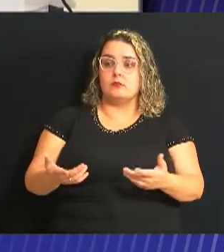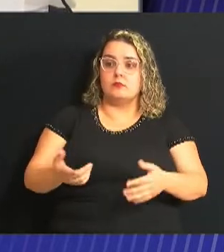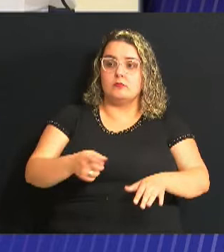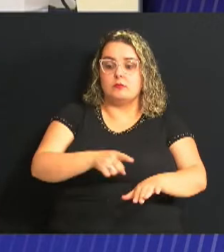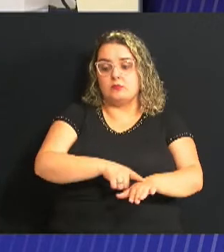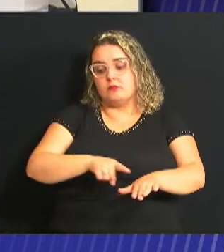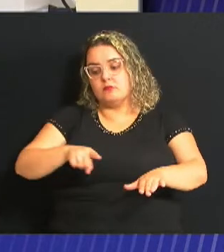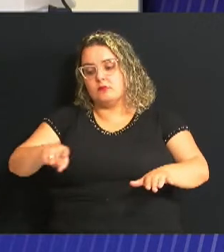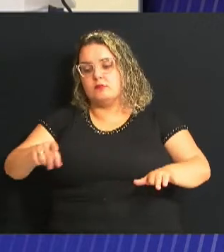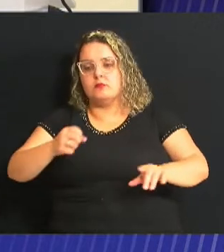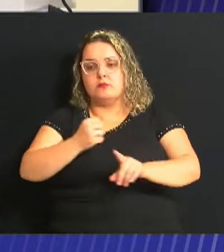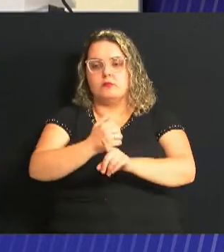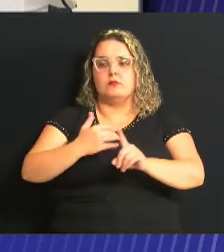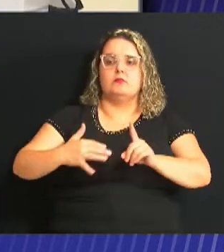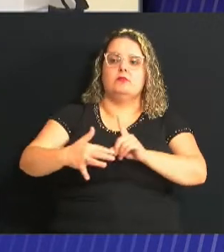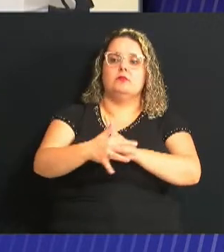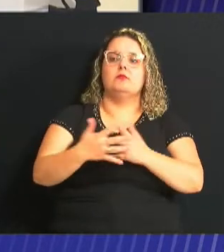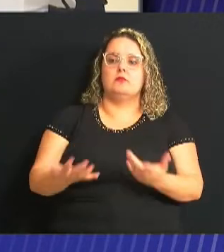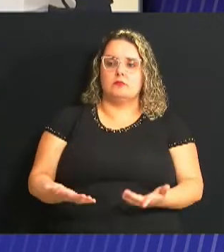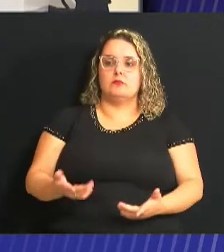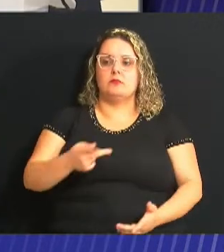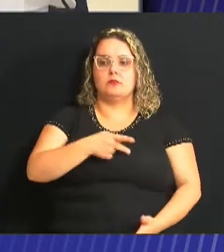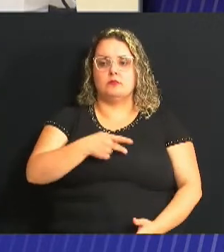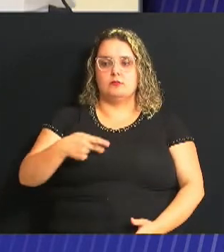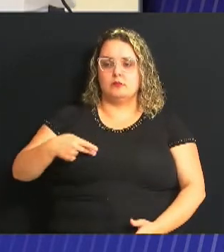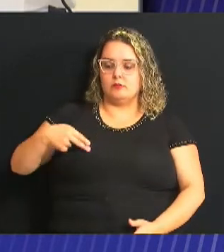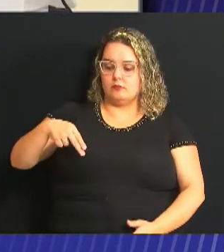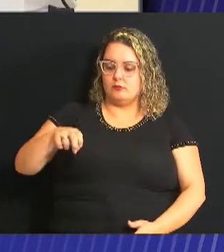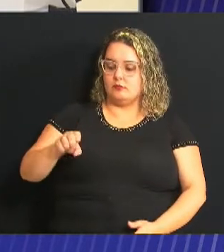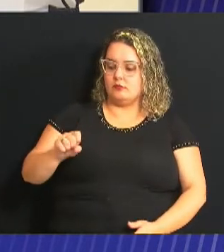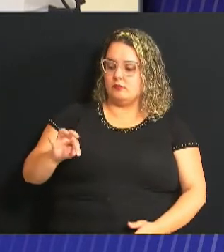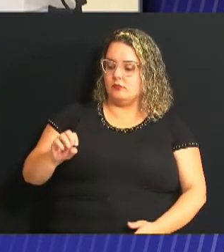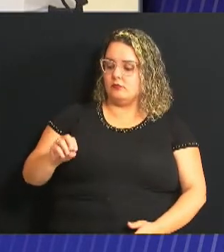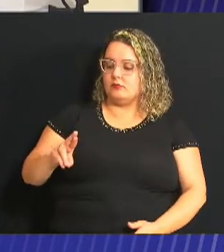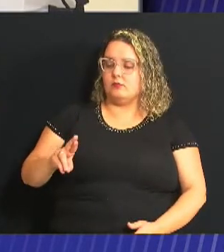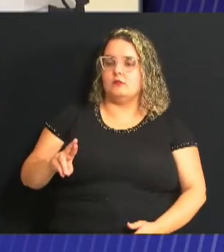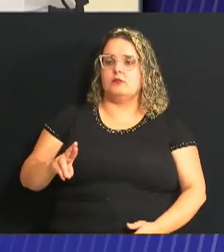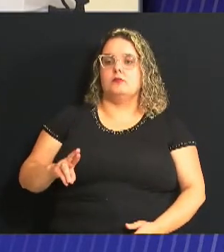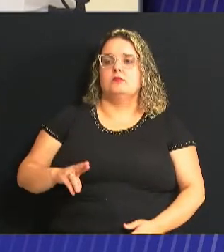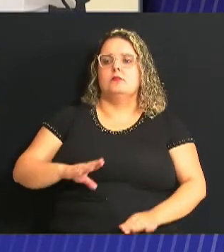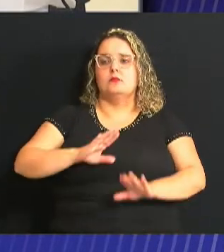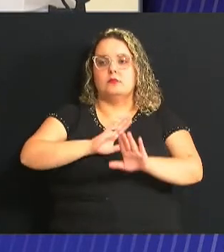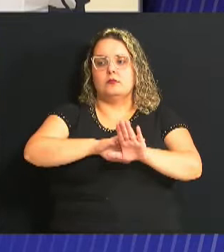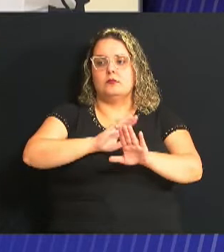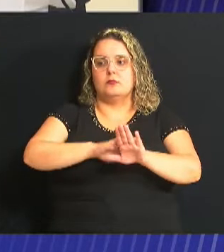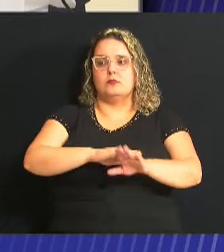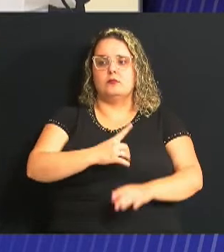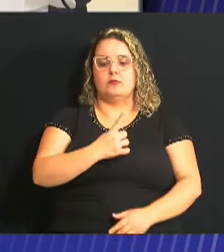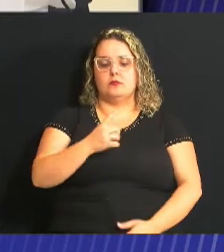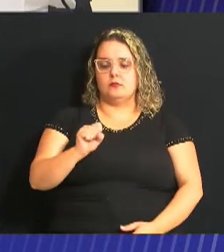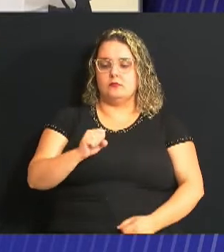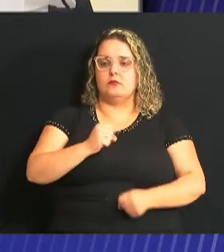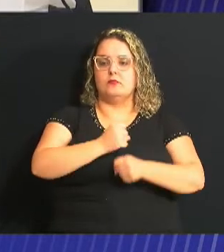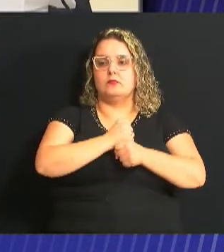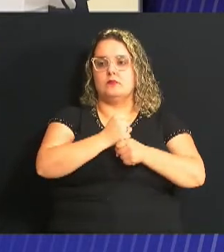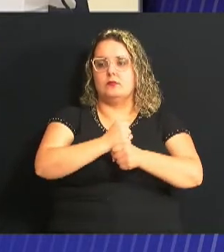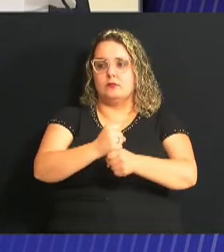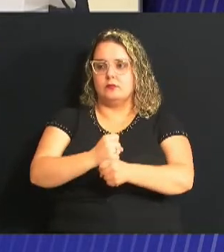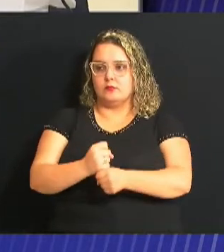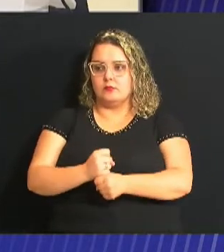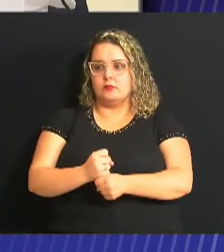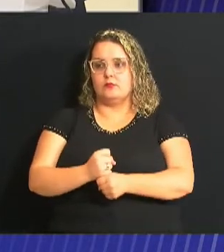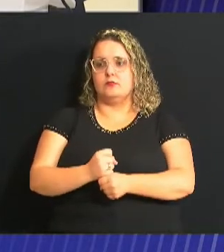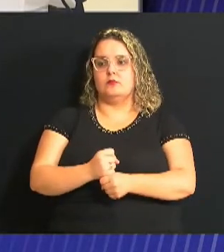socialmente. E o pastor Nestor esteve atuando 18 anos no